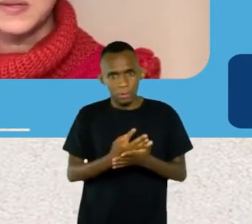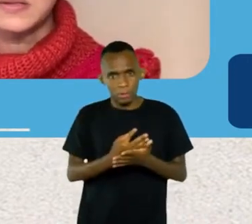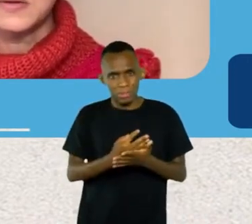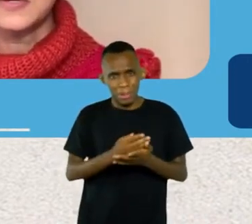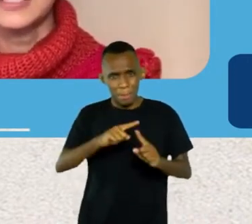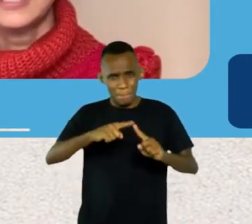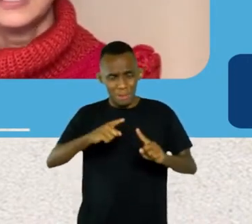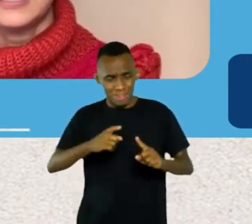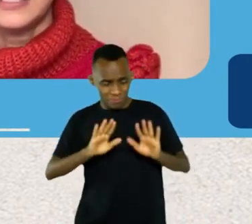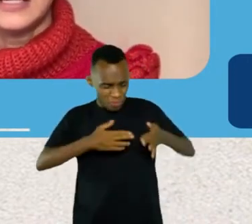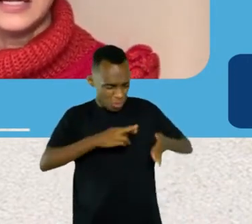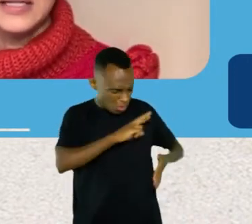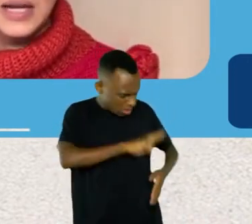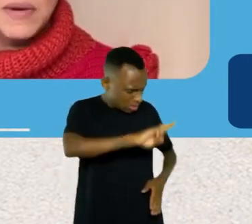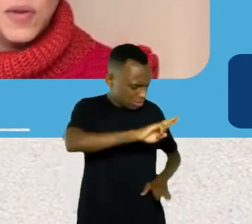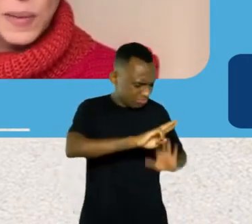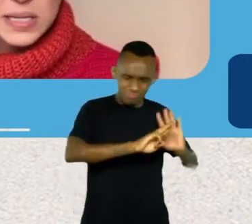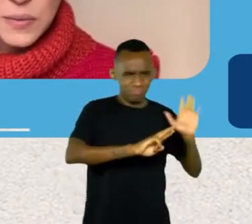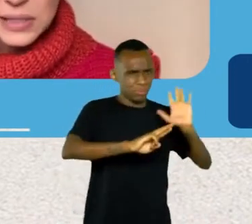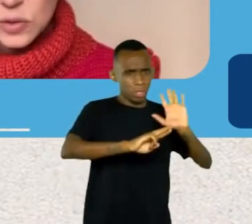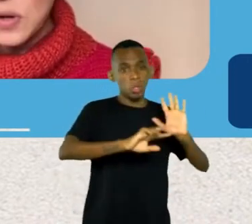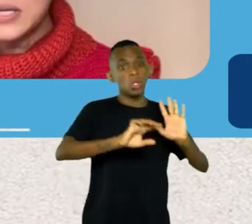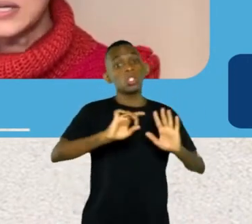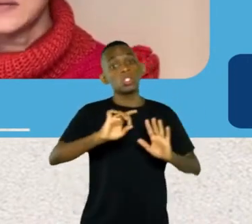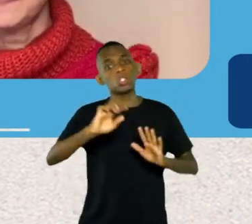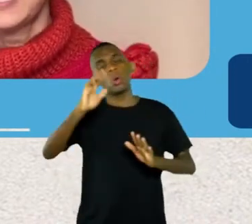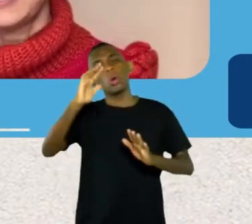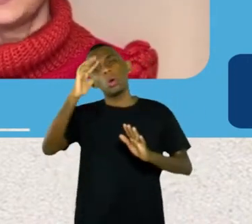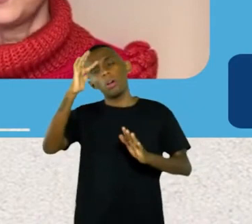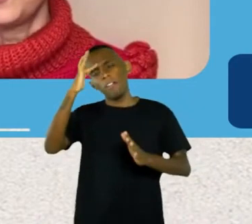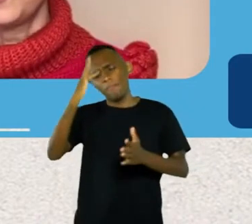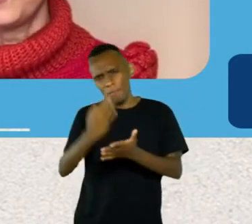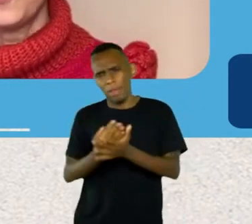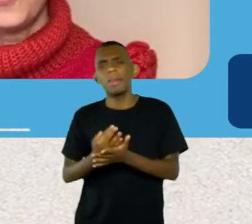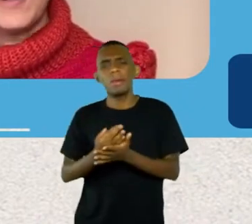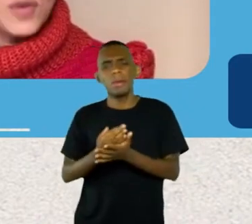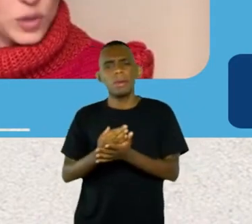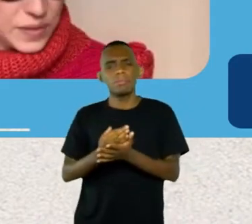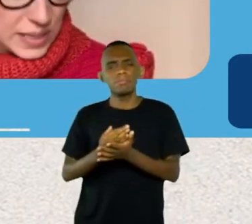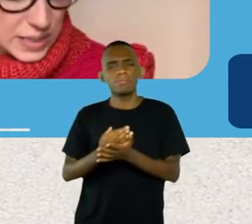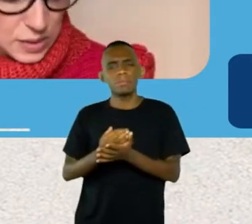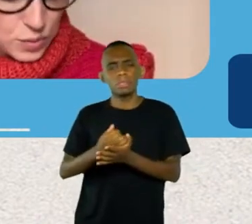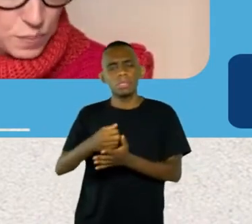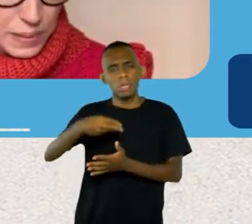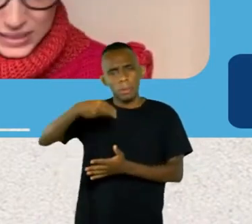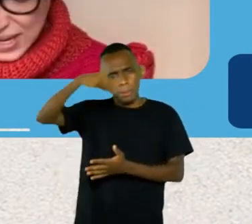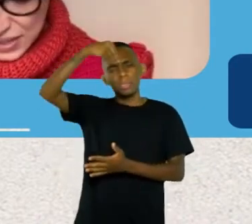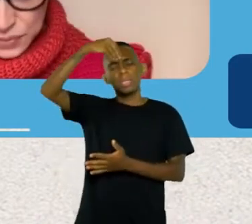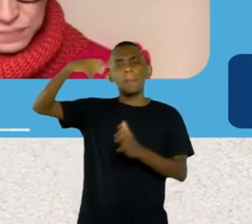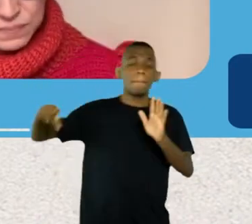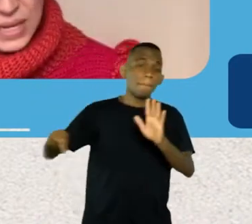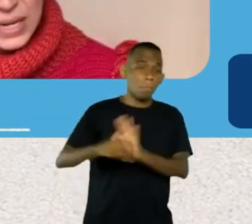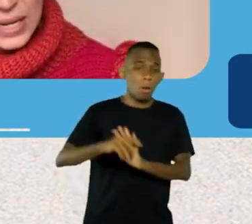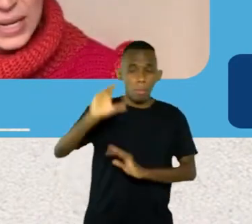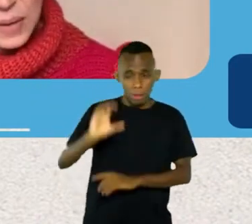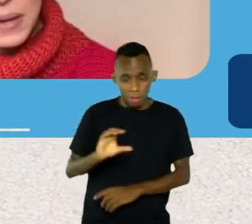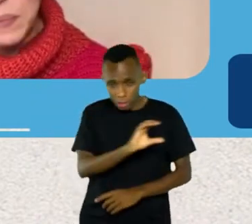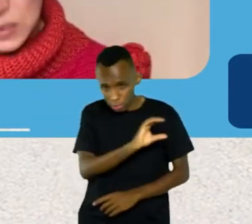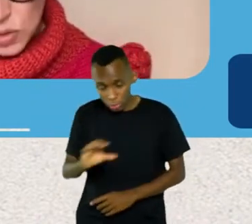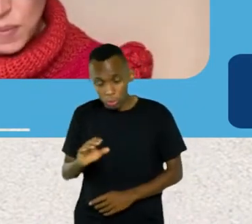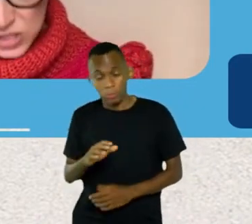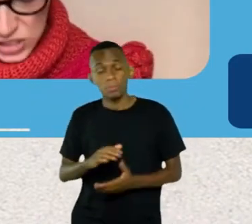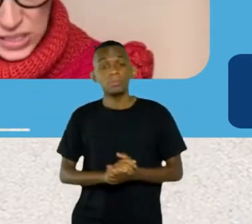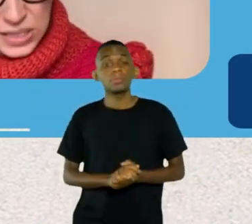sou uma pessoa, tenho uma formação católica. O avô do Francisco paterno, né,